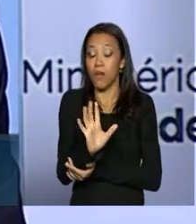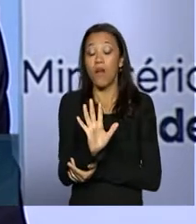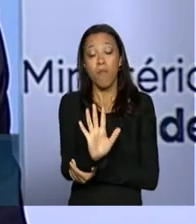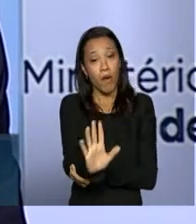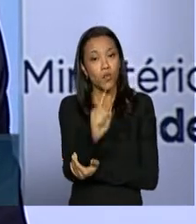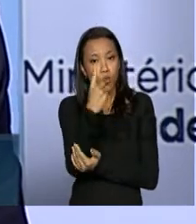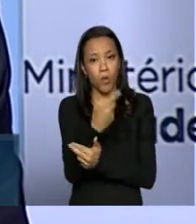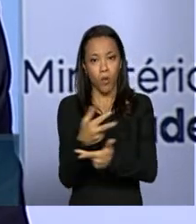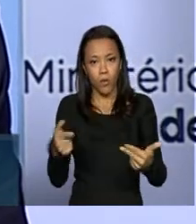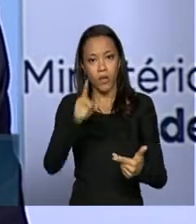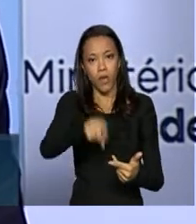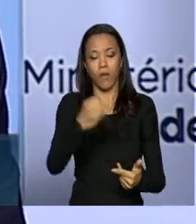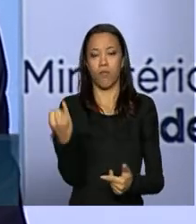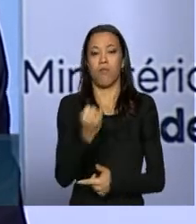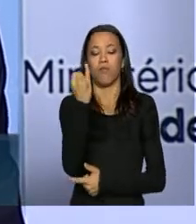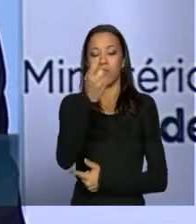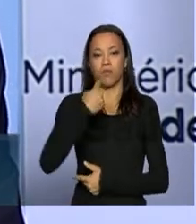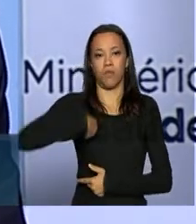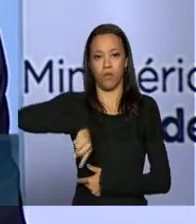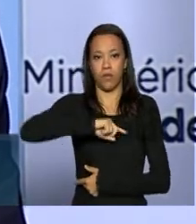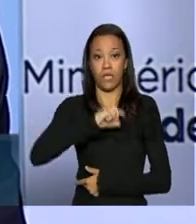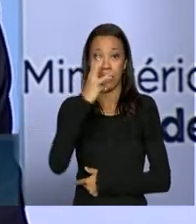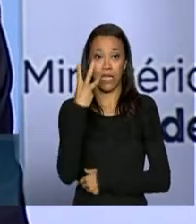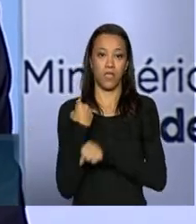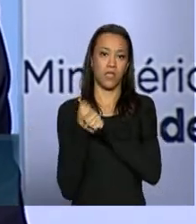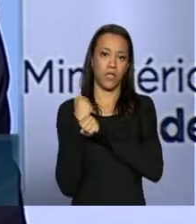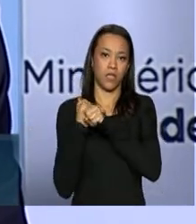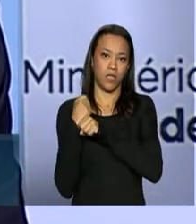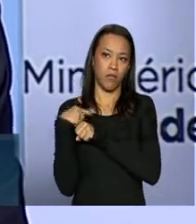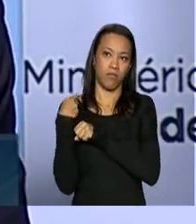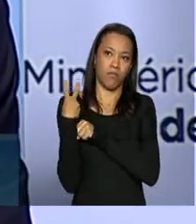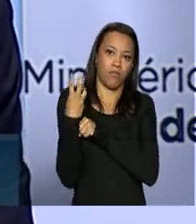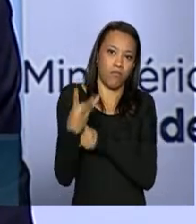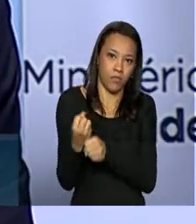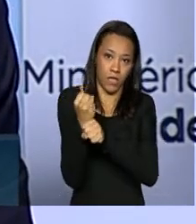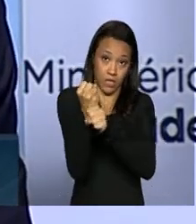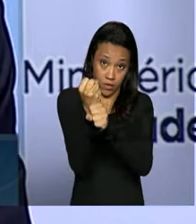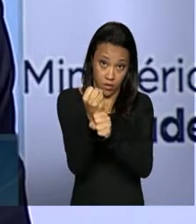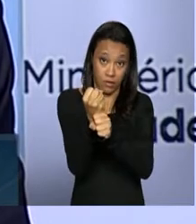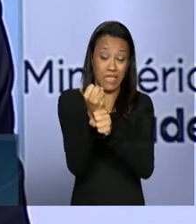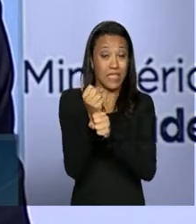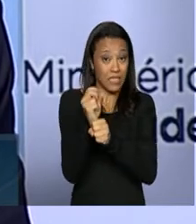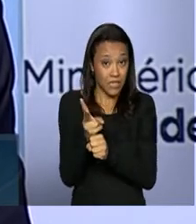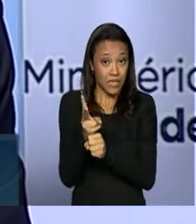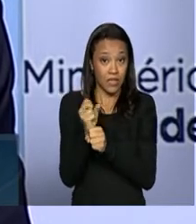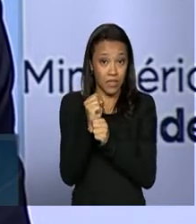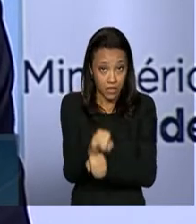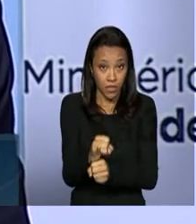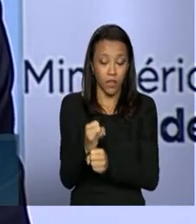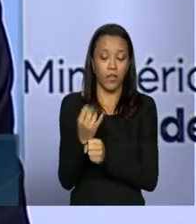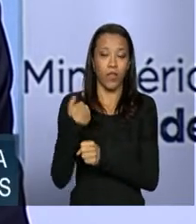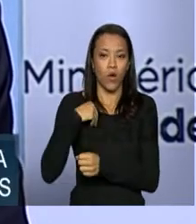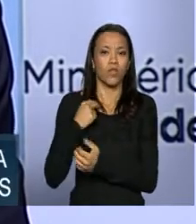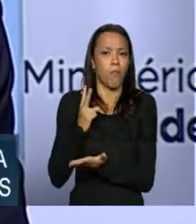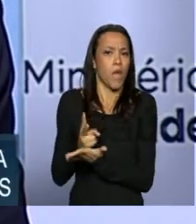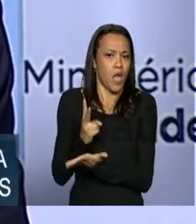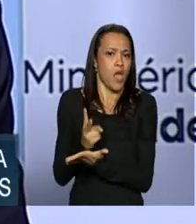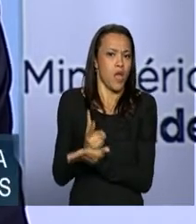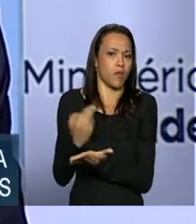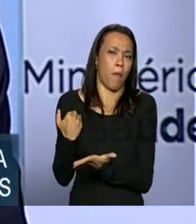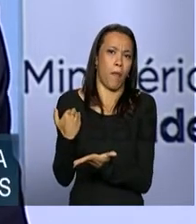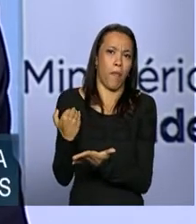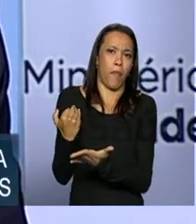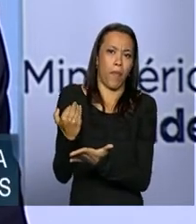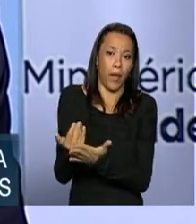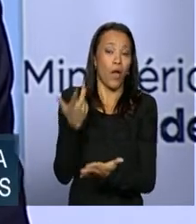muito importante. Em 3 anos seguidos, se nós conseguirmos mantê-lo, nós teremos atendido a